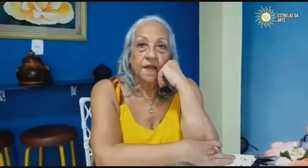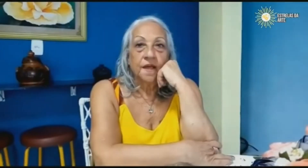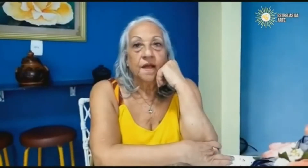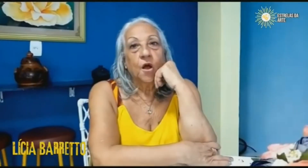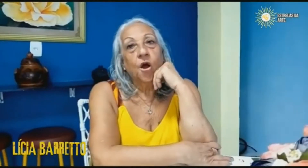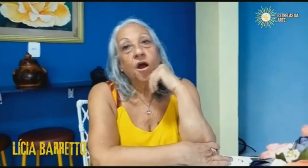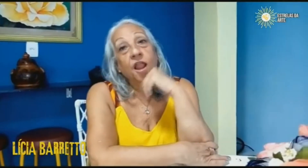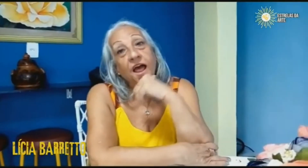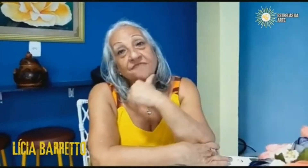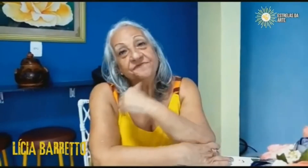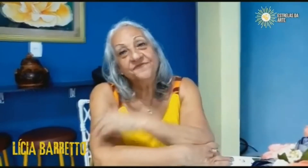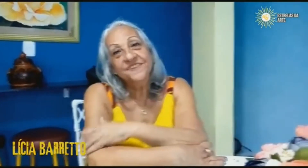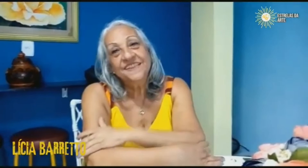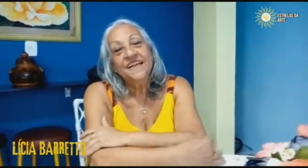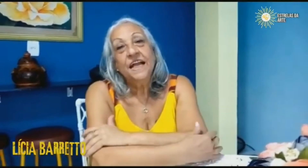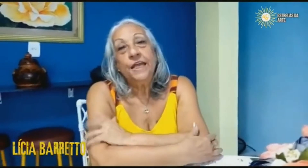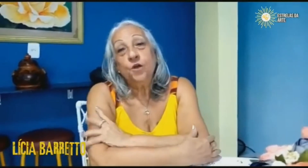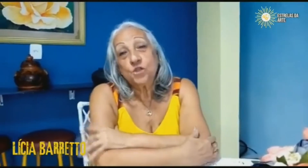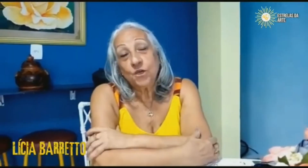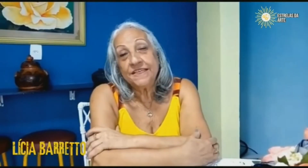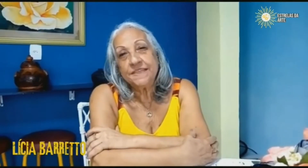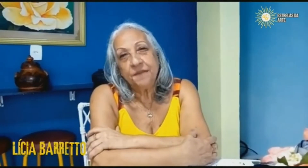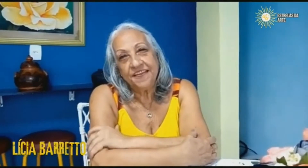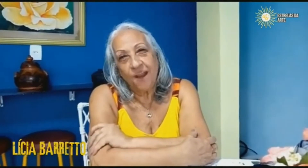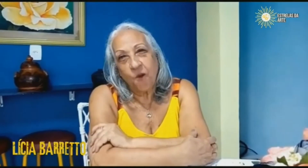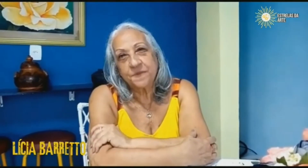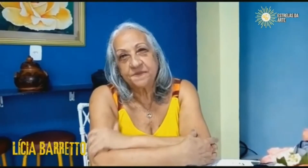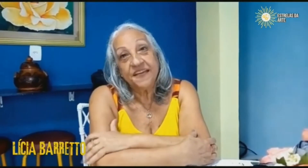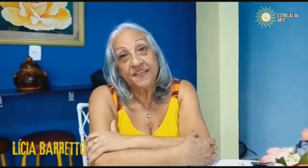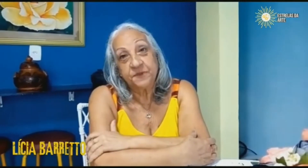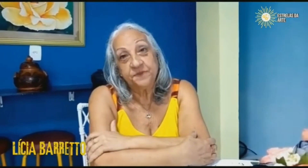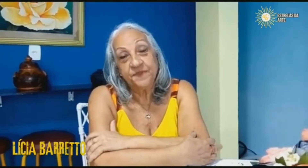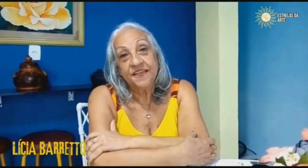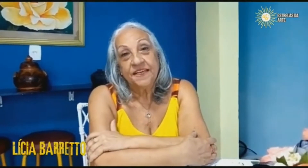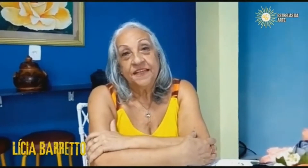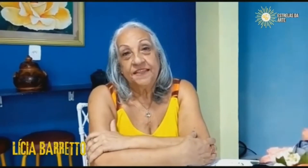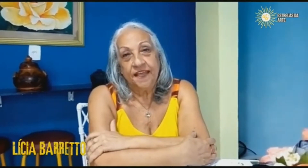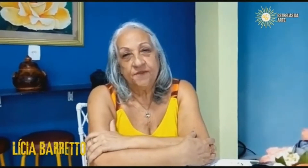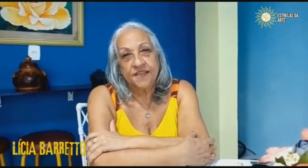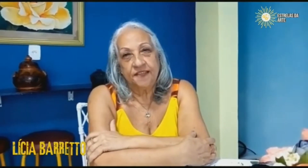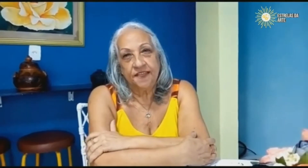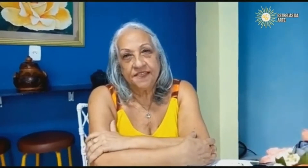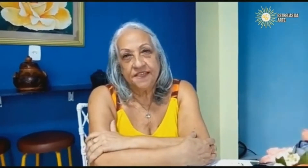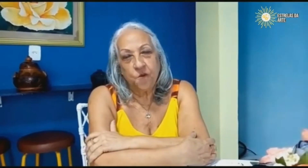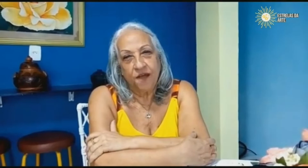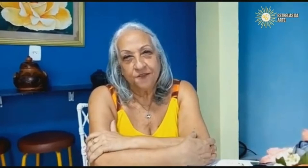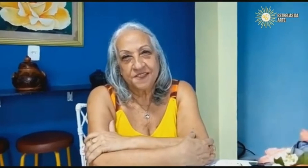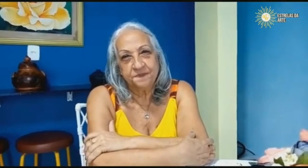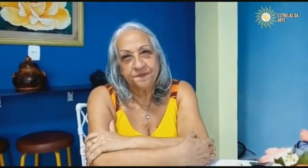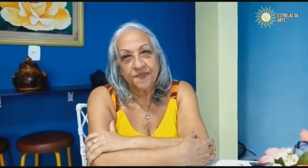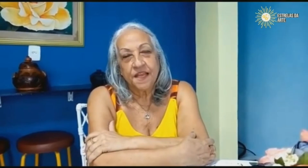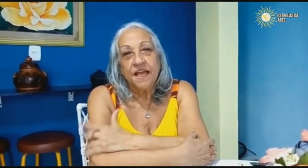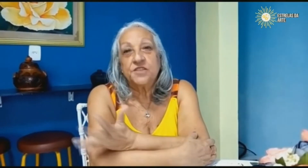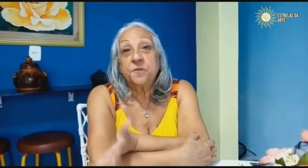Já. Olá, eu sou Lícia Maria Lopes Barreto, tenho 75